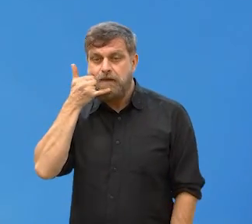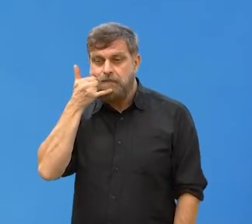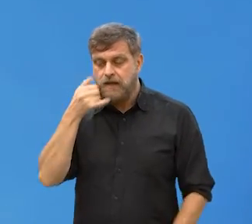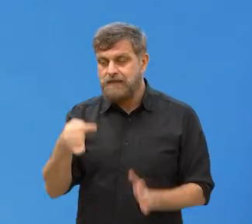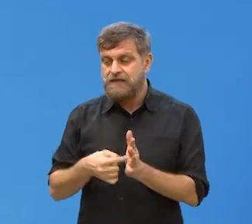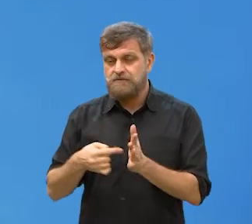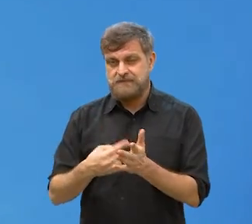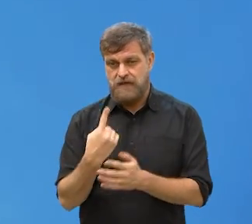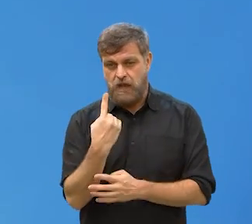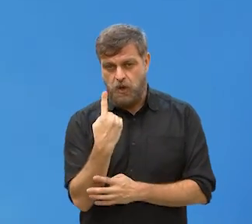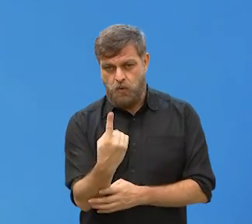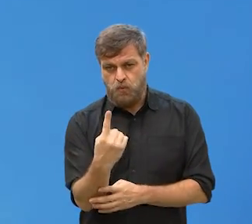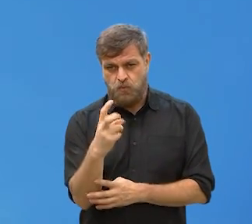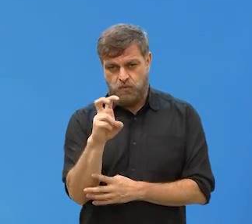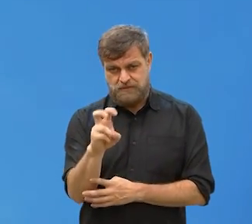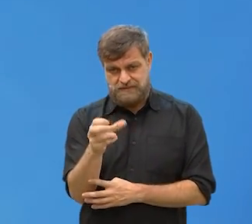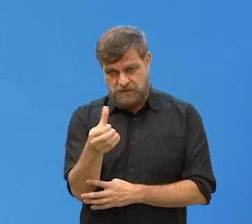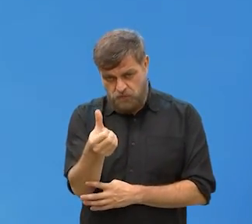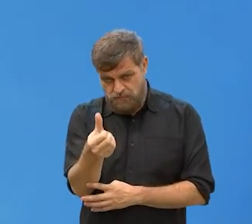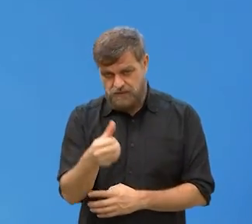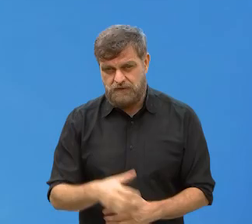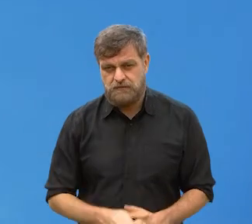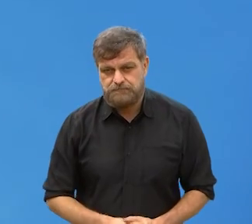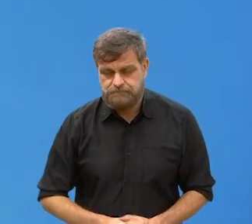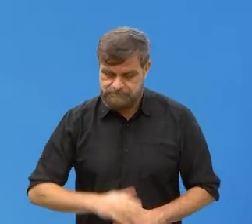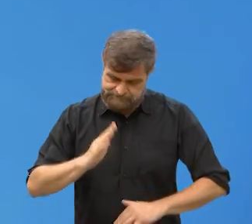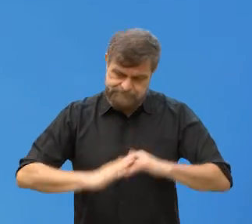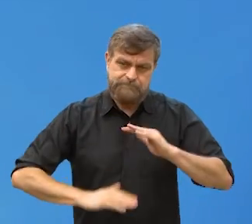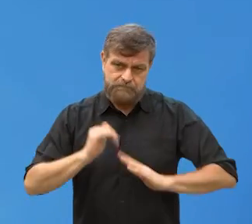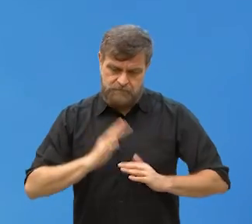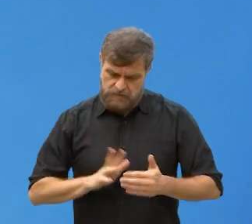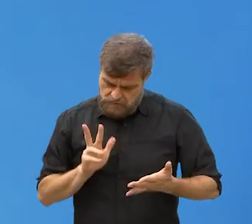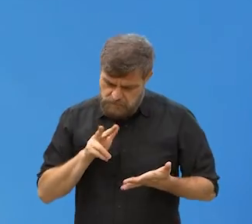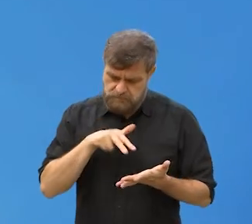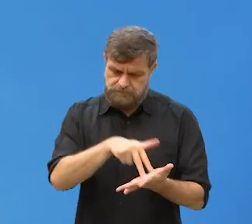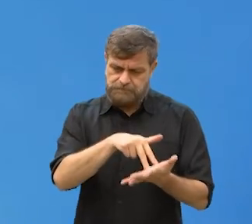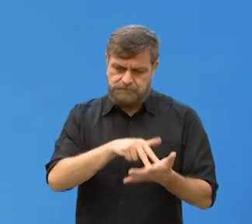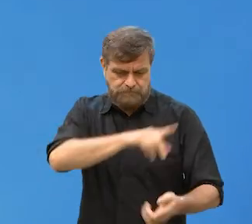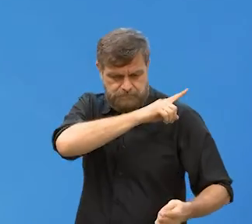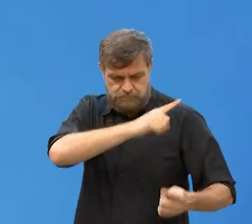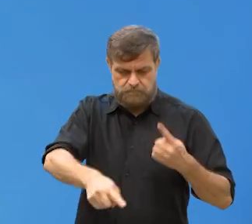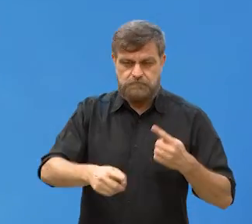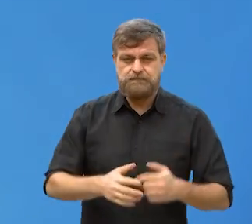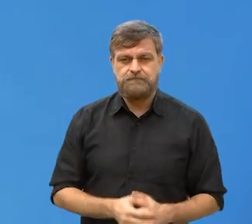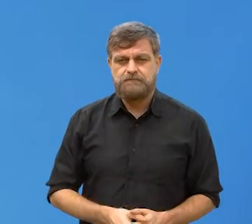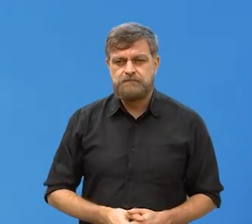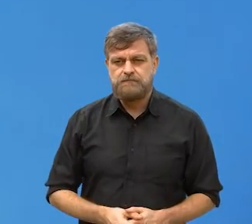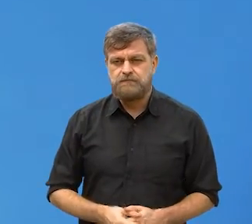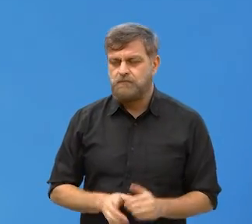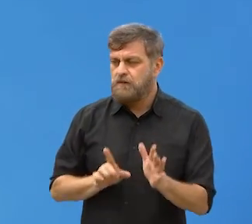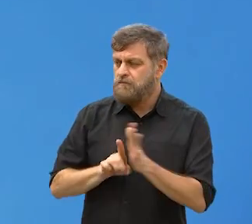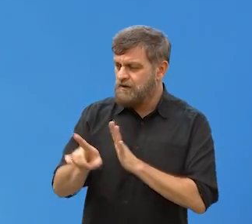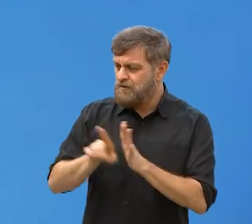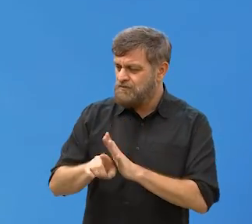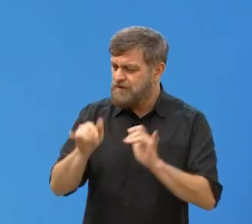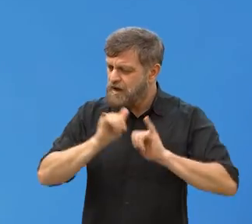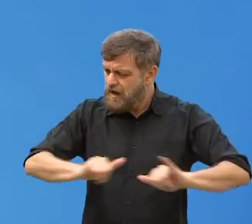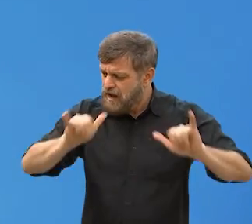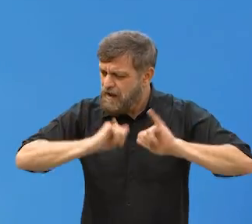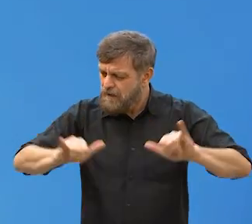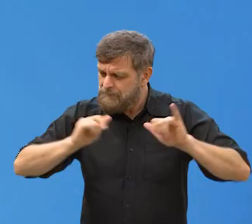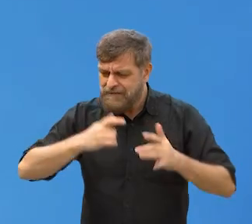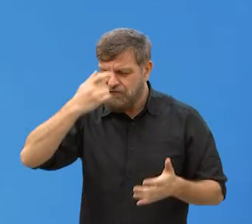156 para que as medidas sejam tomadas. E nesse caso, vereador, o senhor acha que falta um pouquinho de campanha,